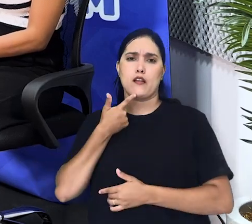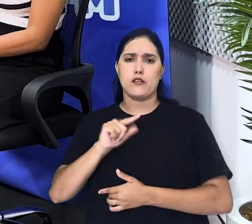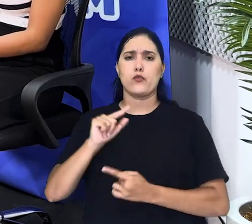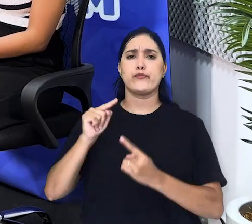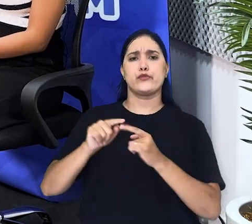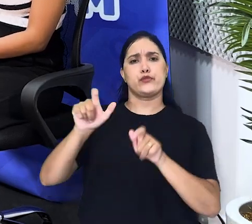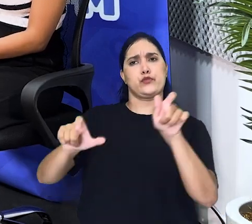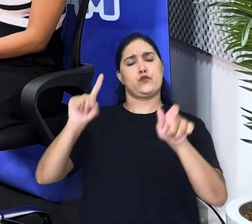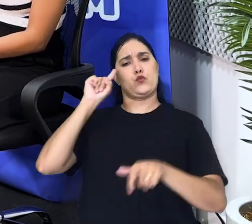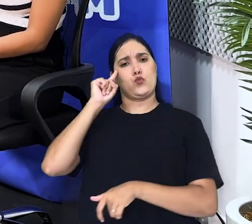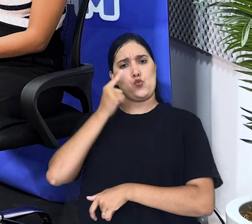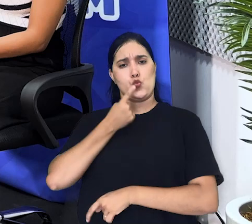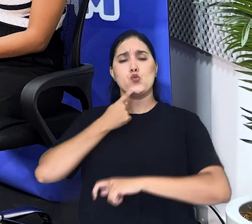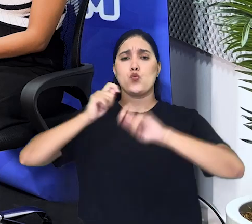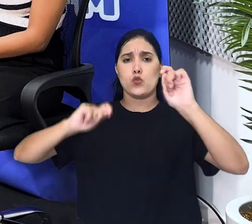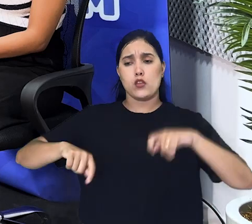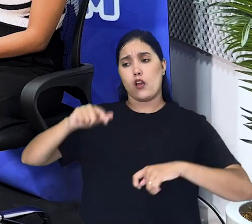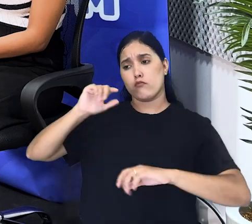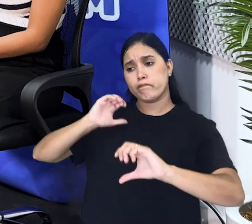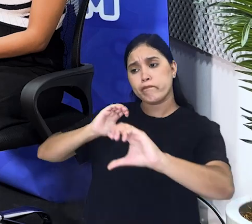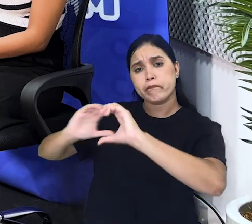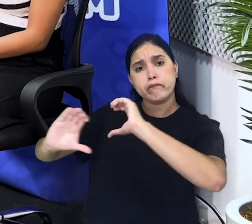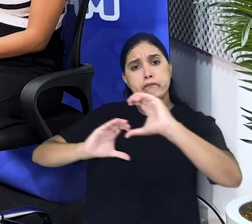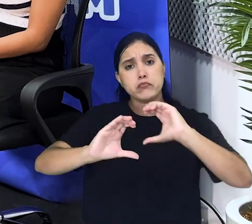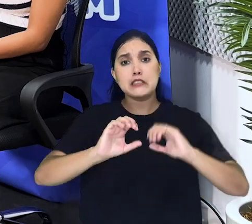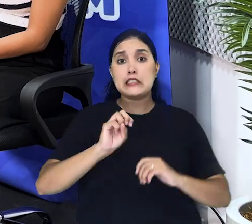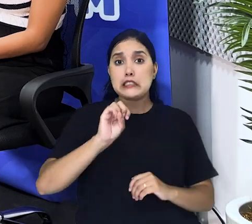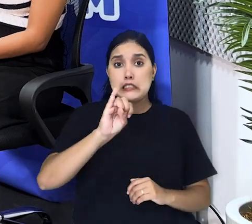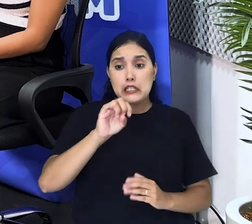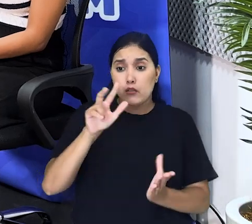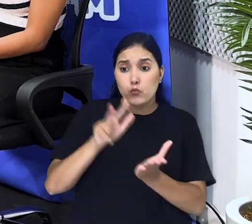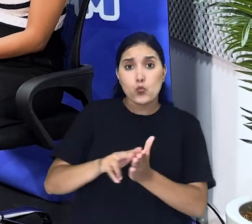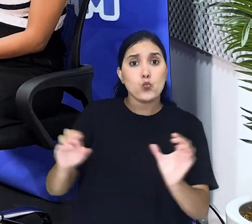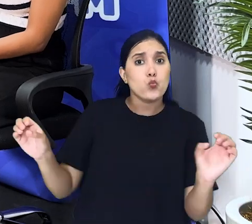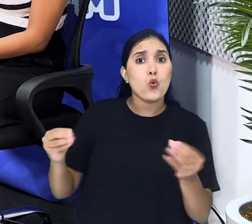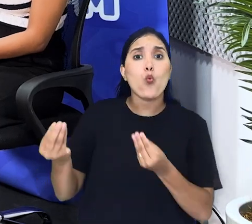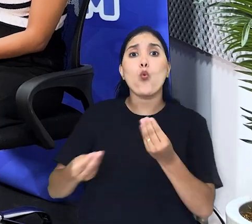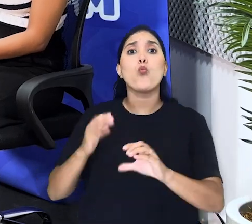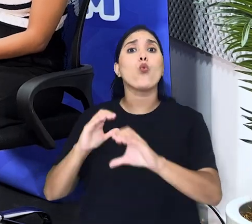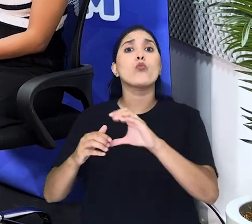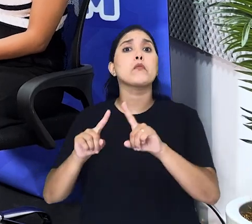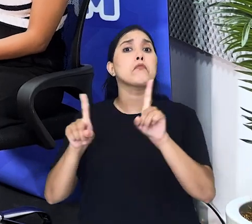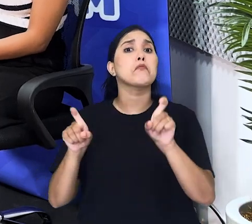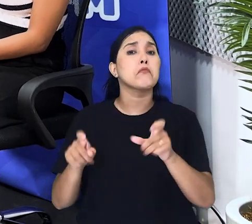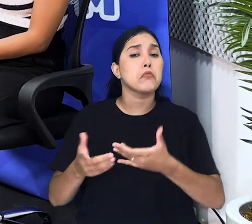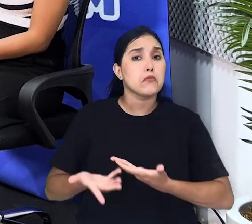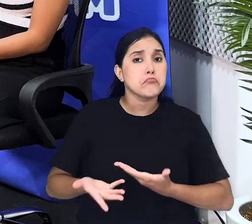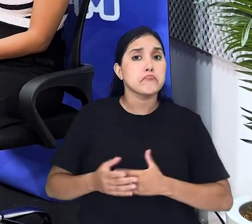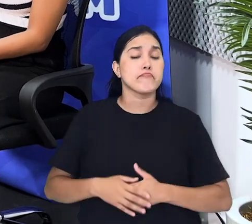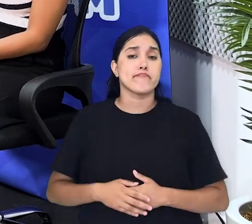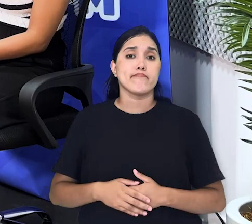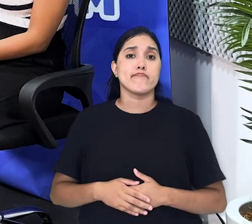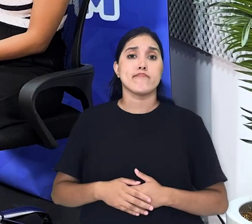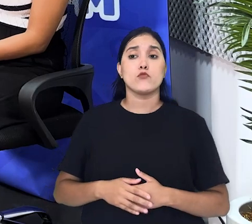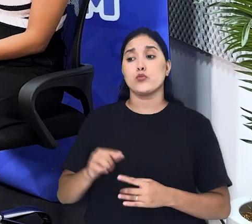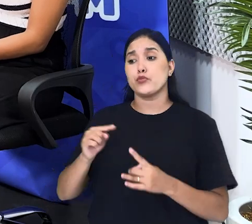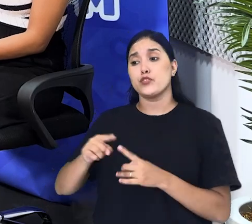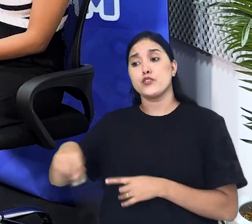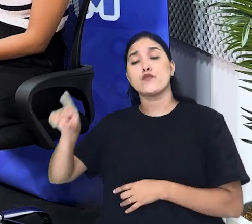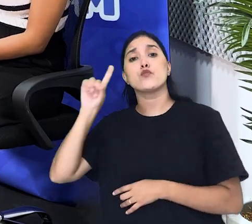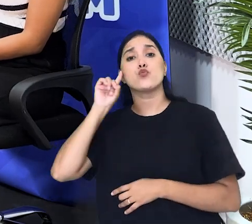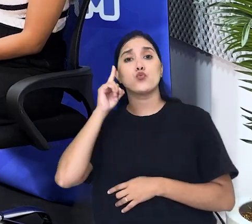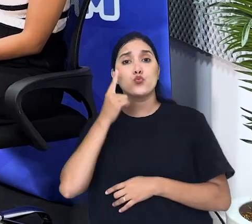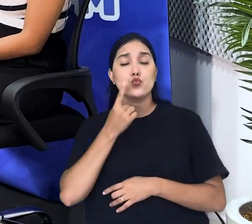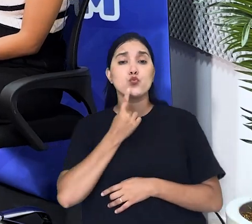sancionada e foi em 24 de abril, em 2003, foi oficializada como a nossa língua, né,